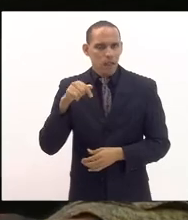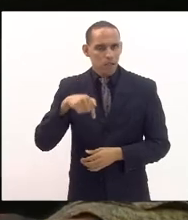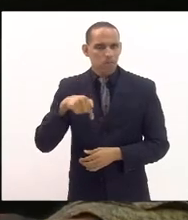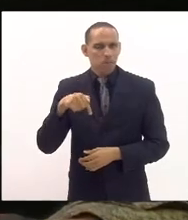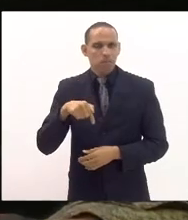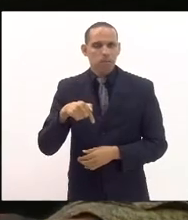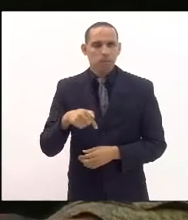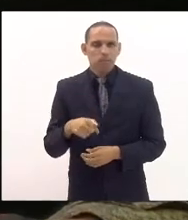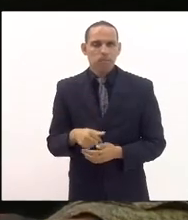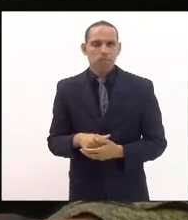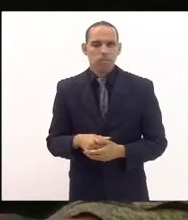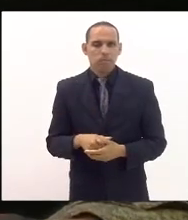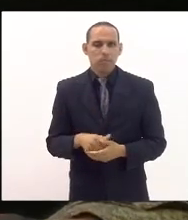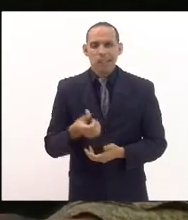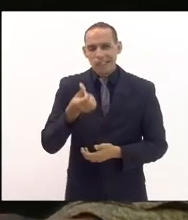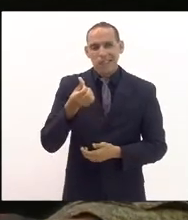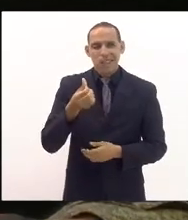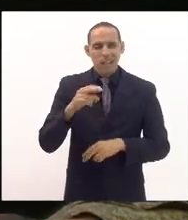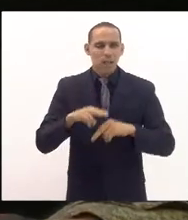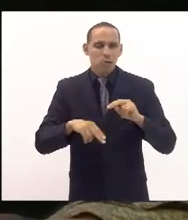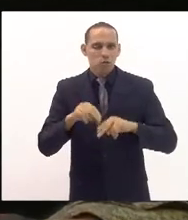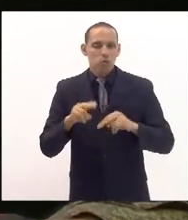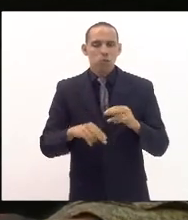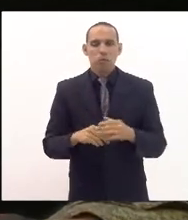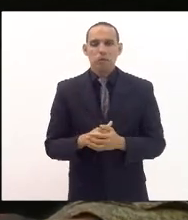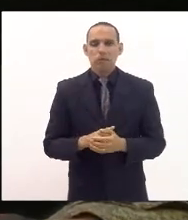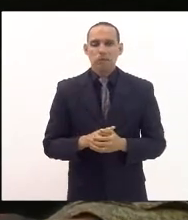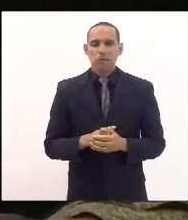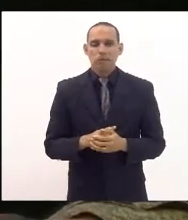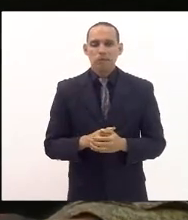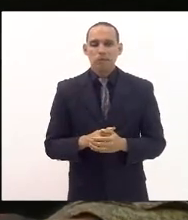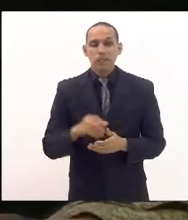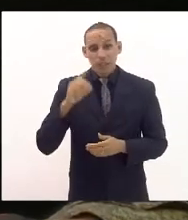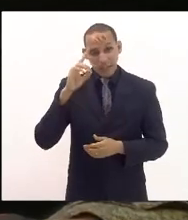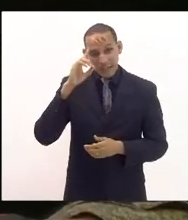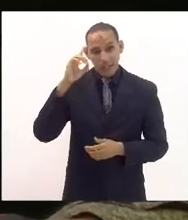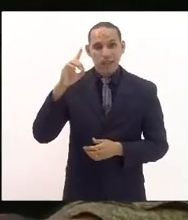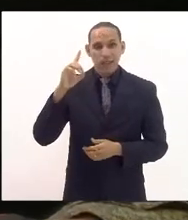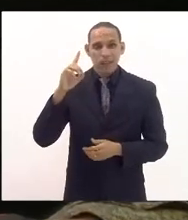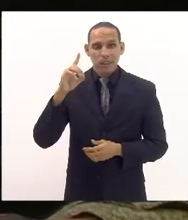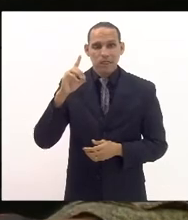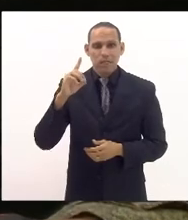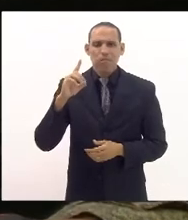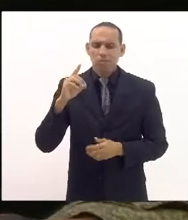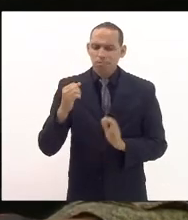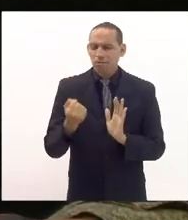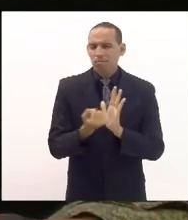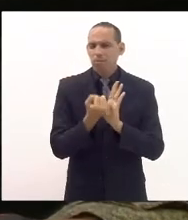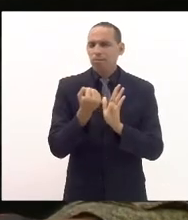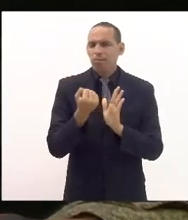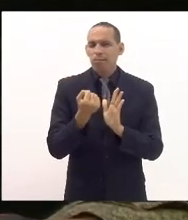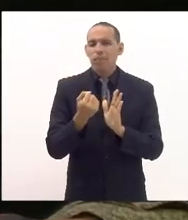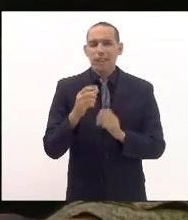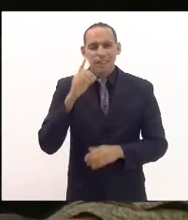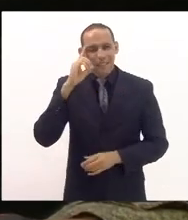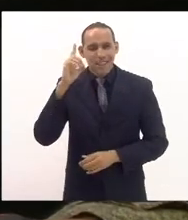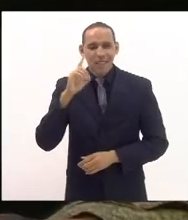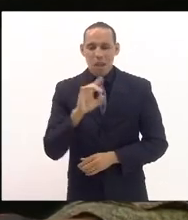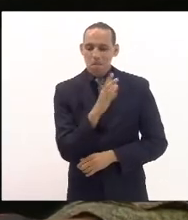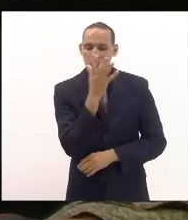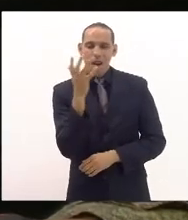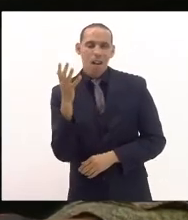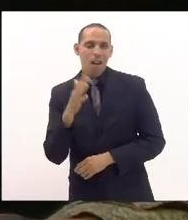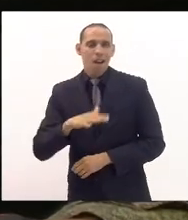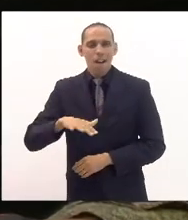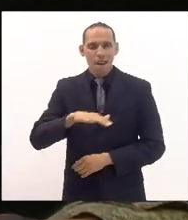casa vai ter seis de Junho né é um dia muito emblemático também o dia do meio ambiente a gente